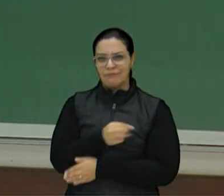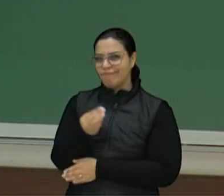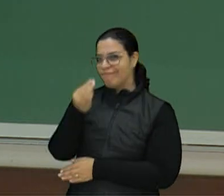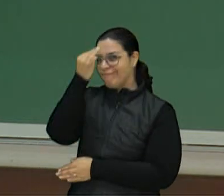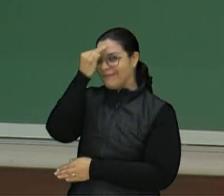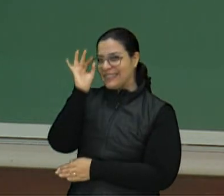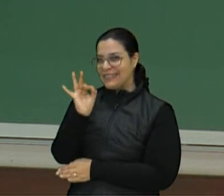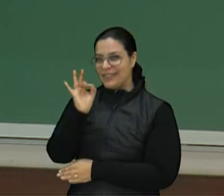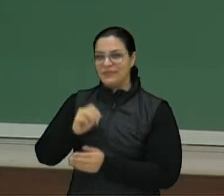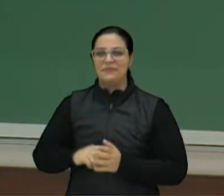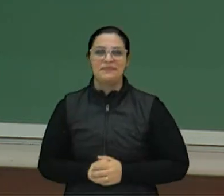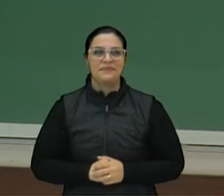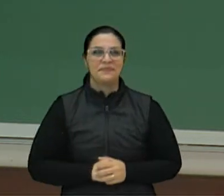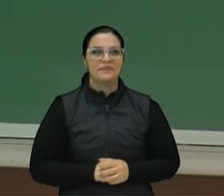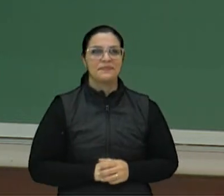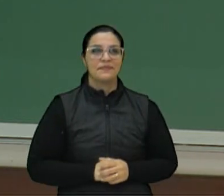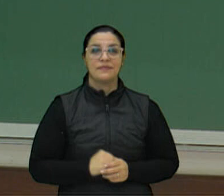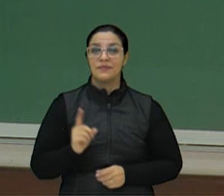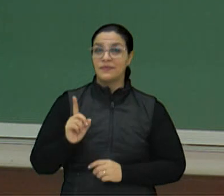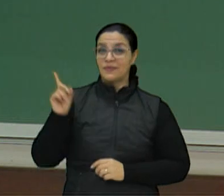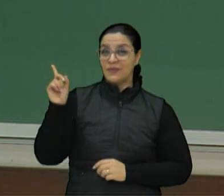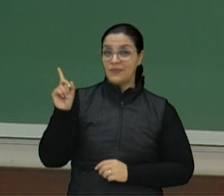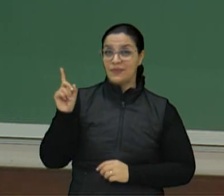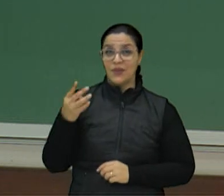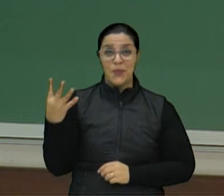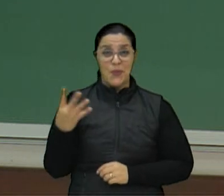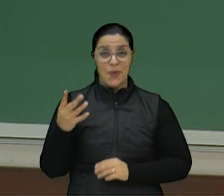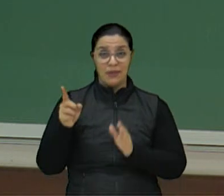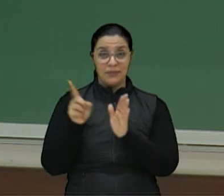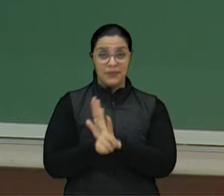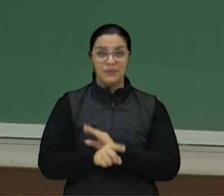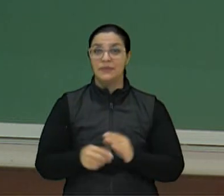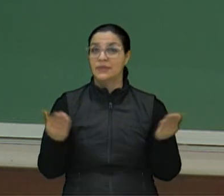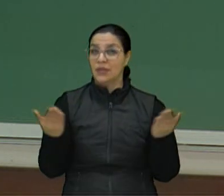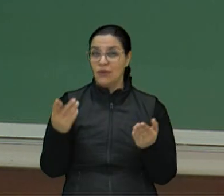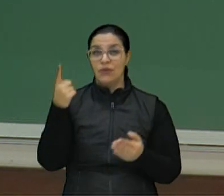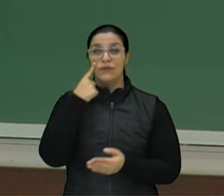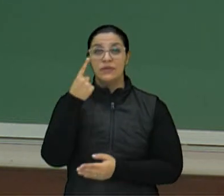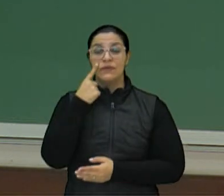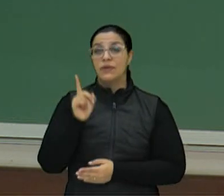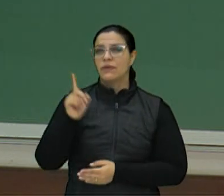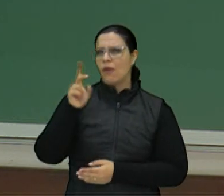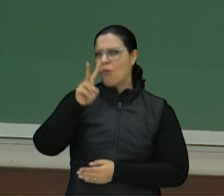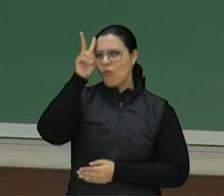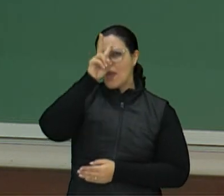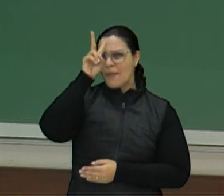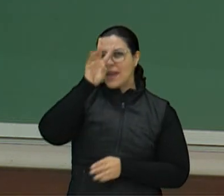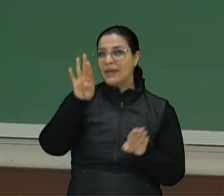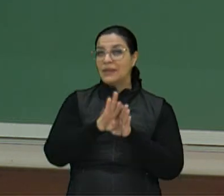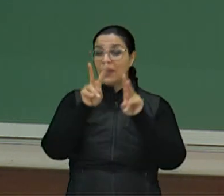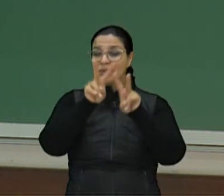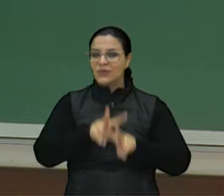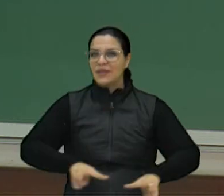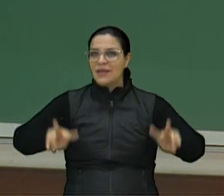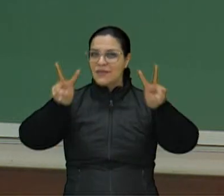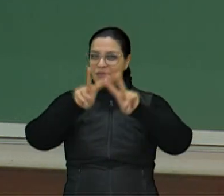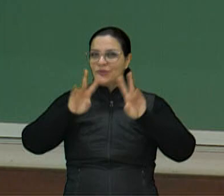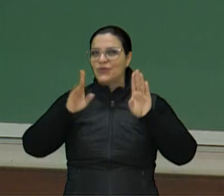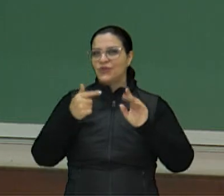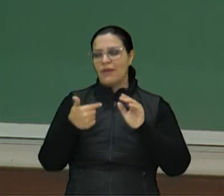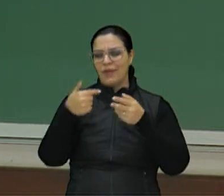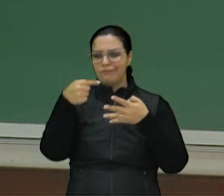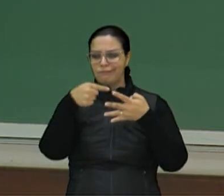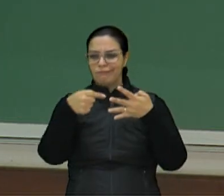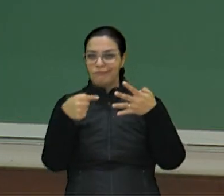memoriza. Vamos para o nosso quarto quiz? Agora vocês vão lembrar um pouco das imagens que nós vimos em cada uma